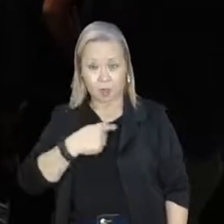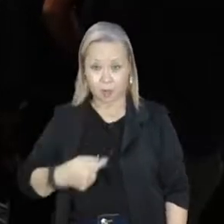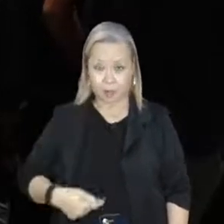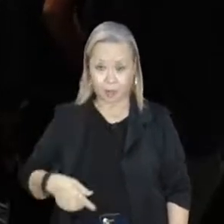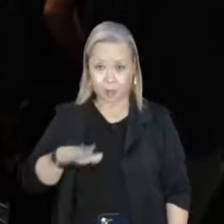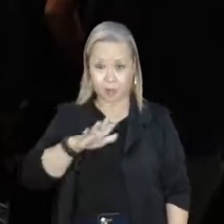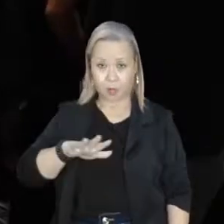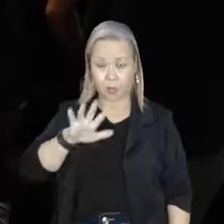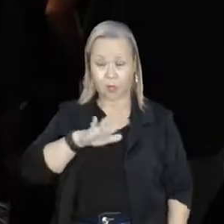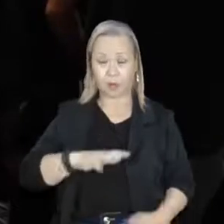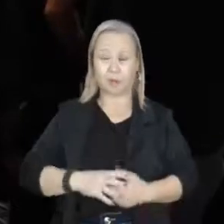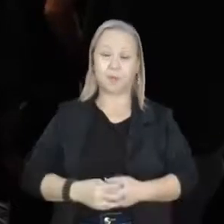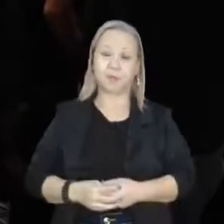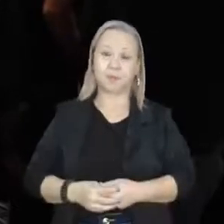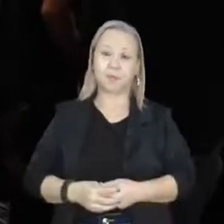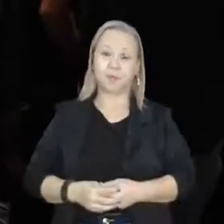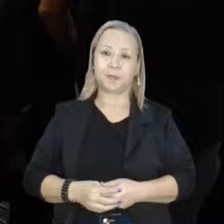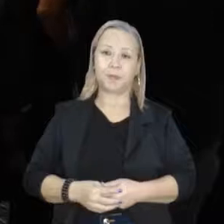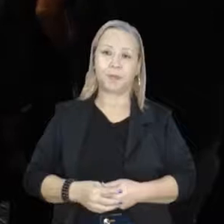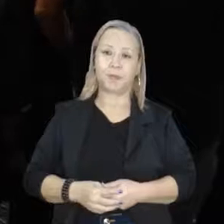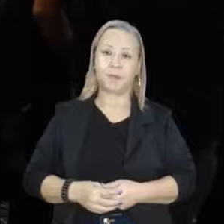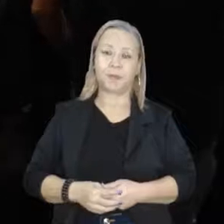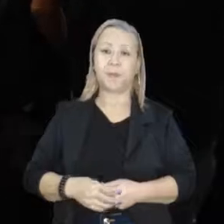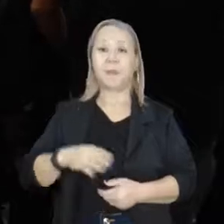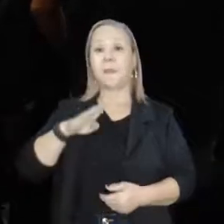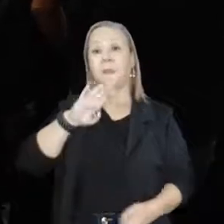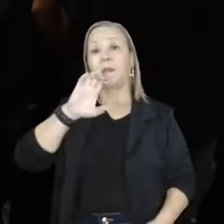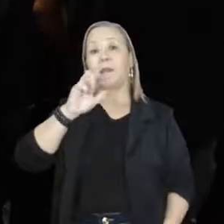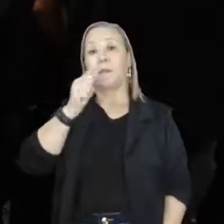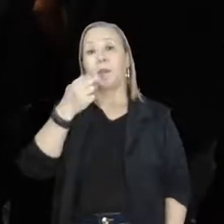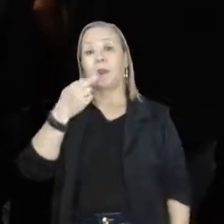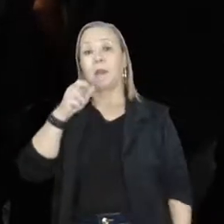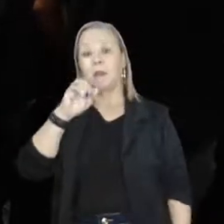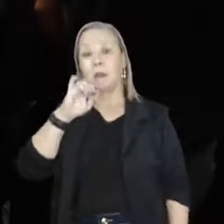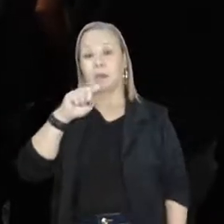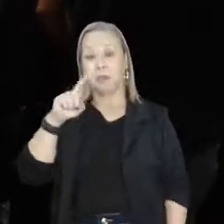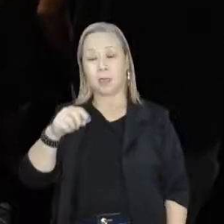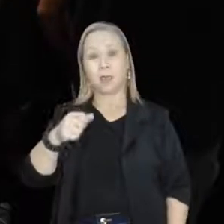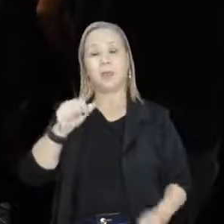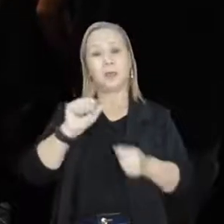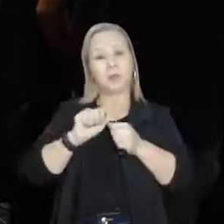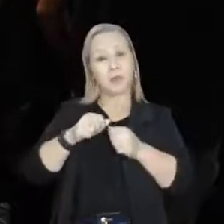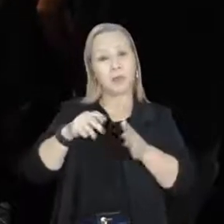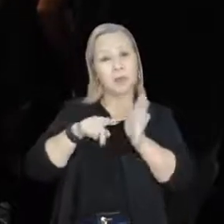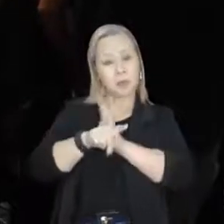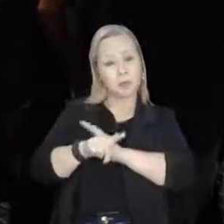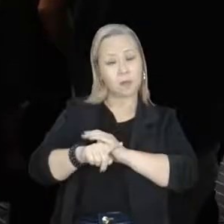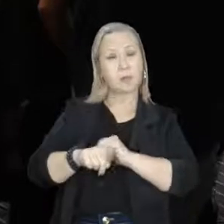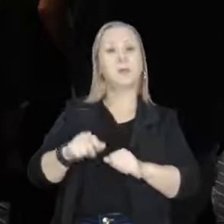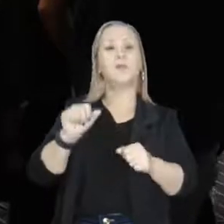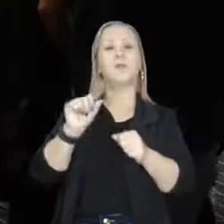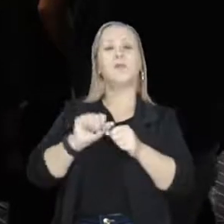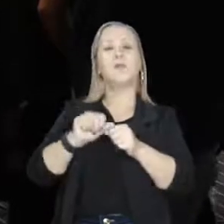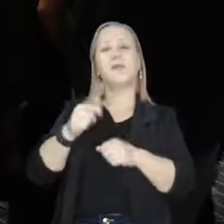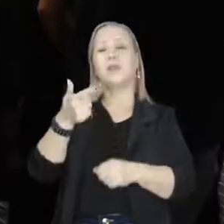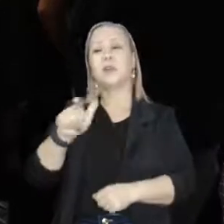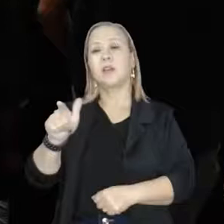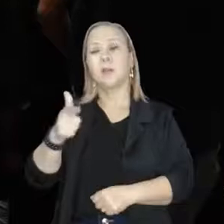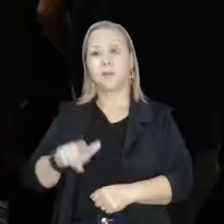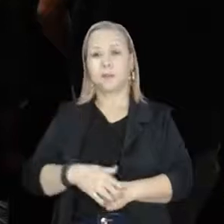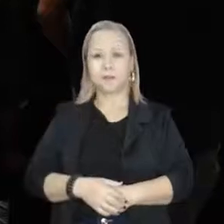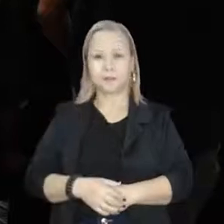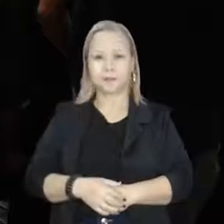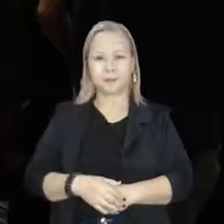A Beatriz Bula roubou minhas duas perguntas, mas eu vou fazer uma outra pergunta para a senadora Simone Tebet e para o presidente Lula também. Queria saber se a senhora é de um estado que tem muita ligação